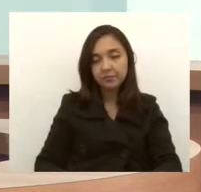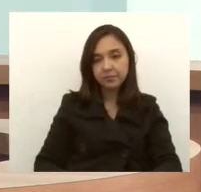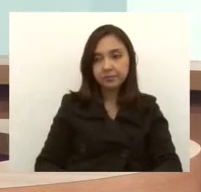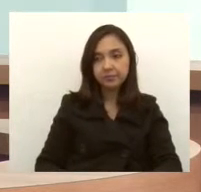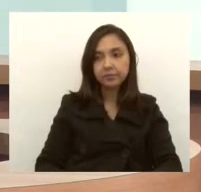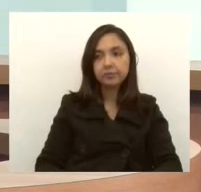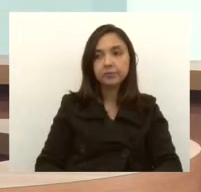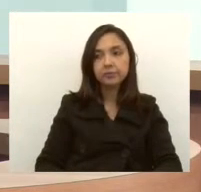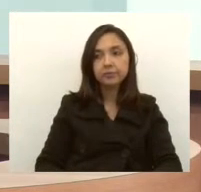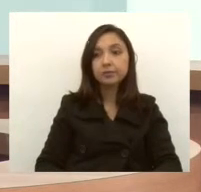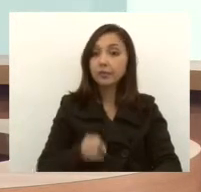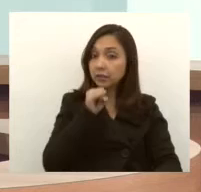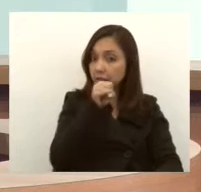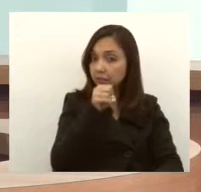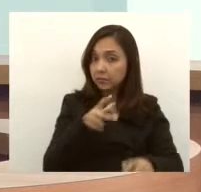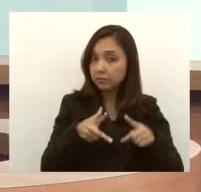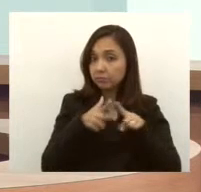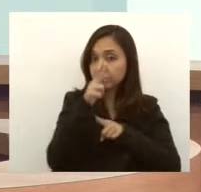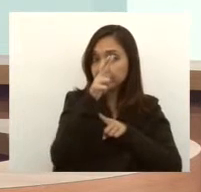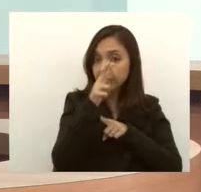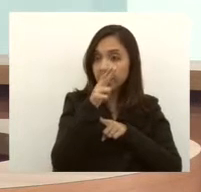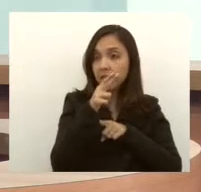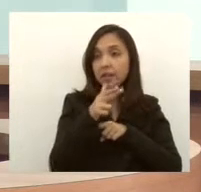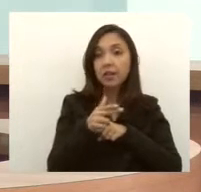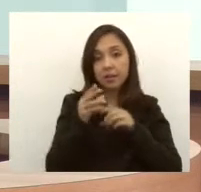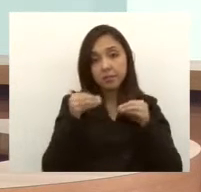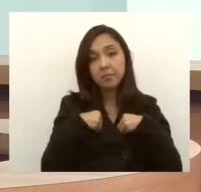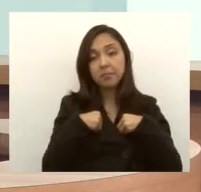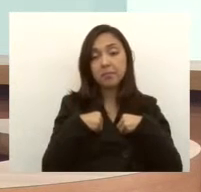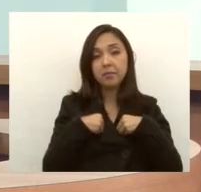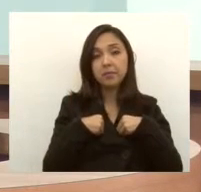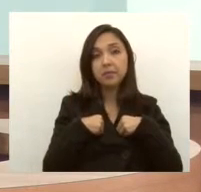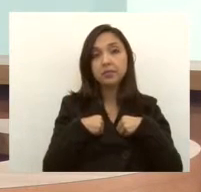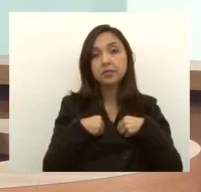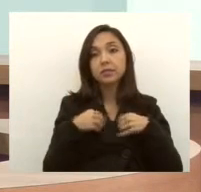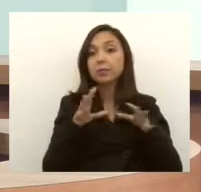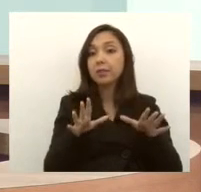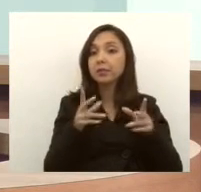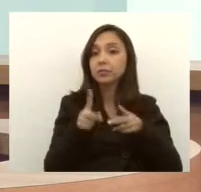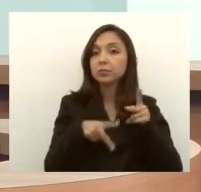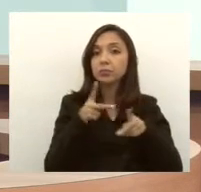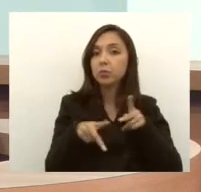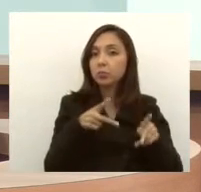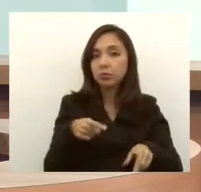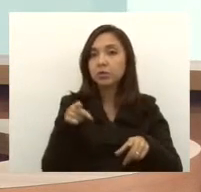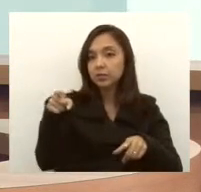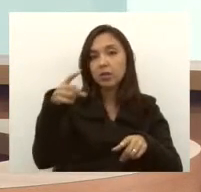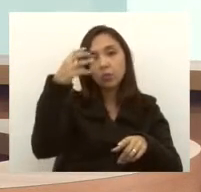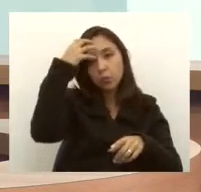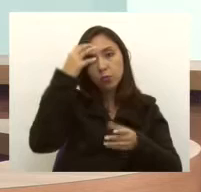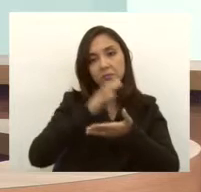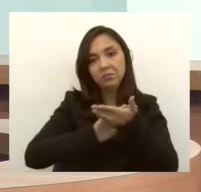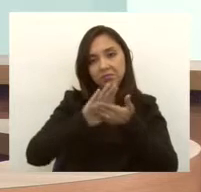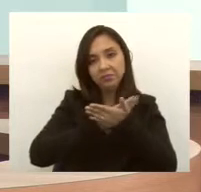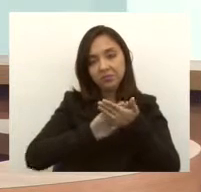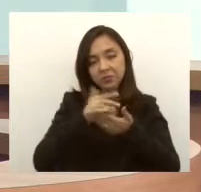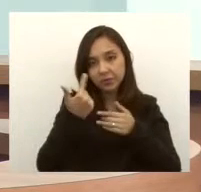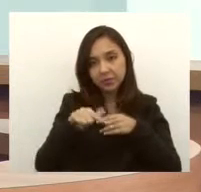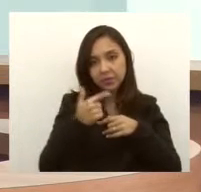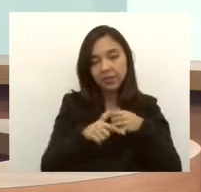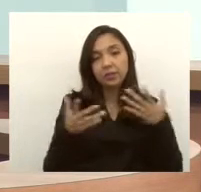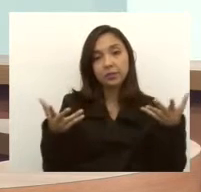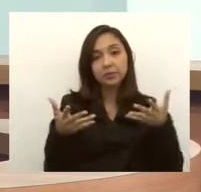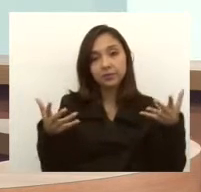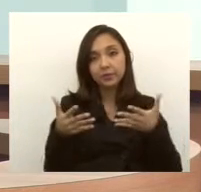Guarulhos. E se cortasse, era merecido, só que a população de Guarulhos não merece isso. E